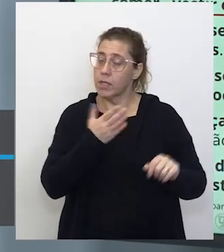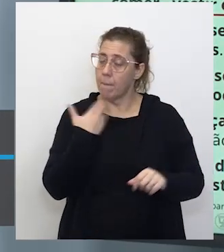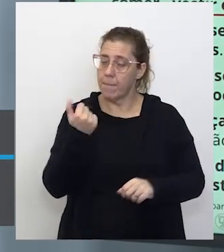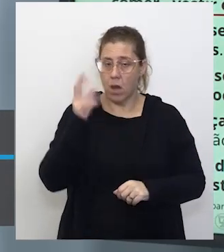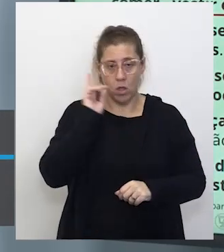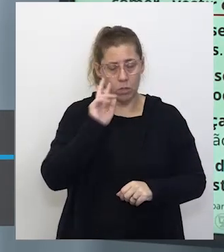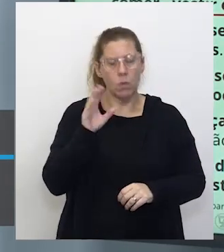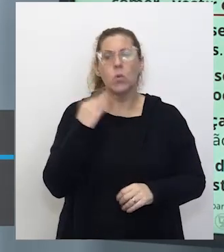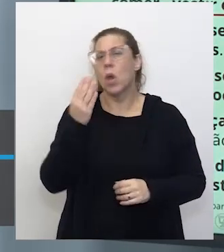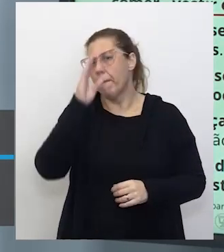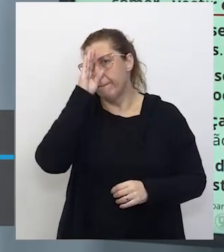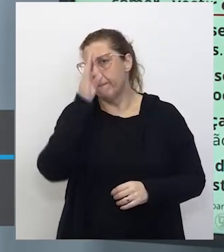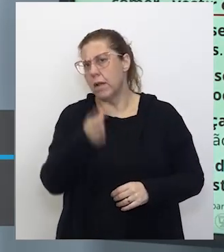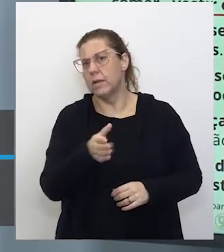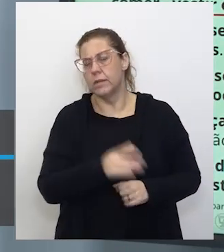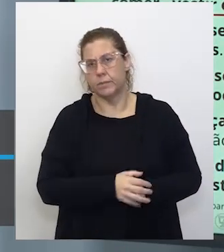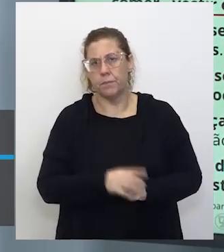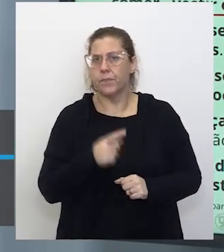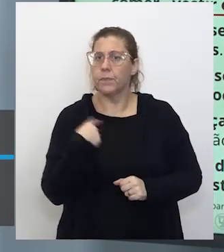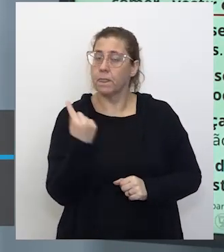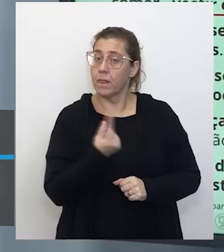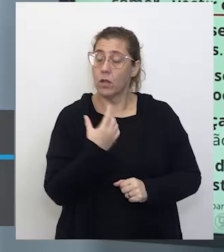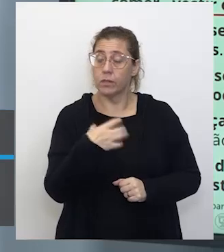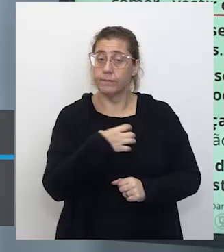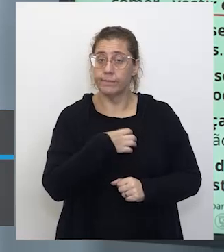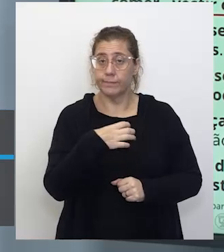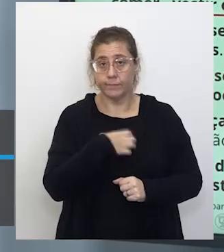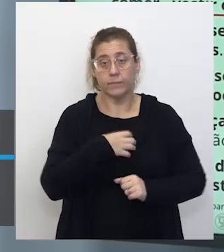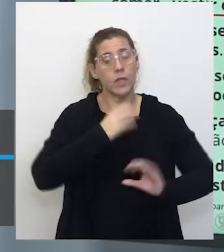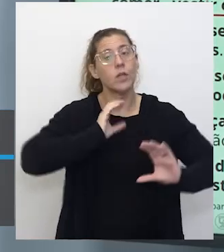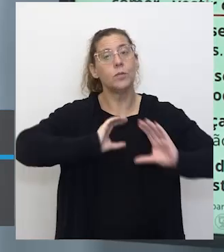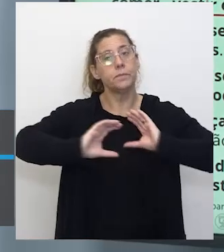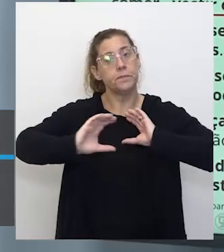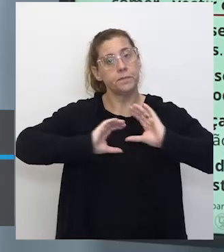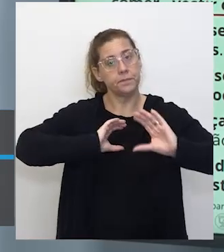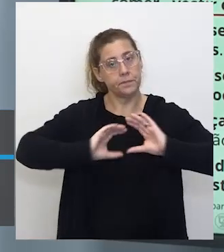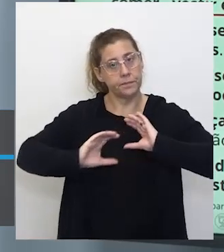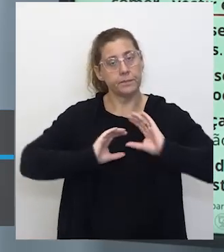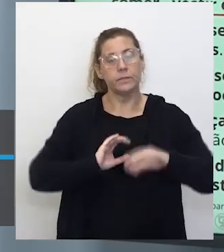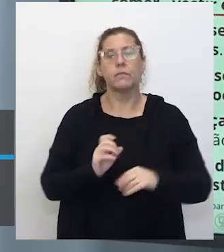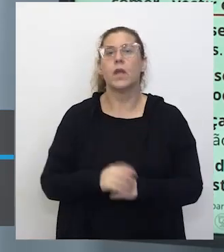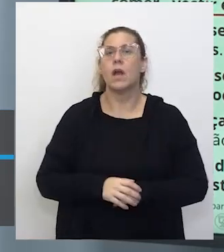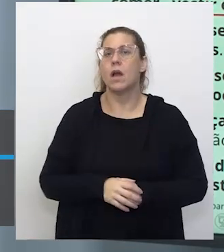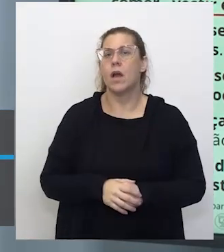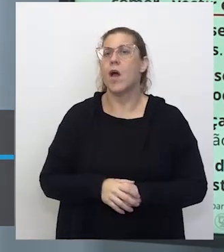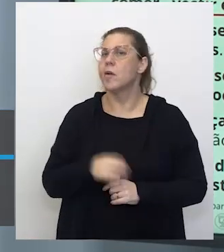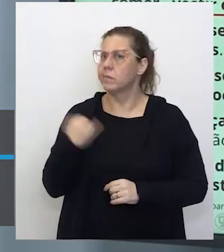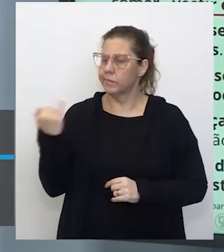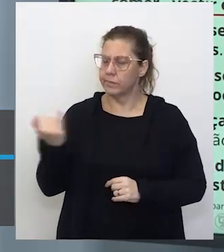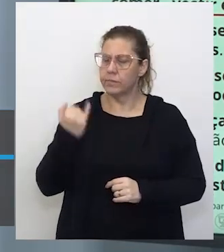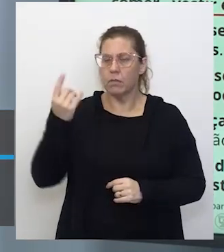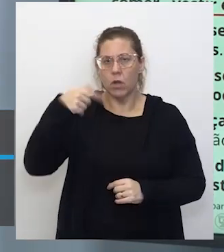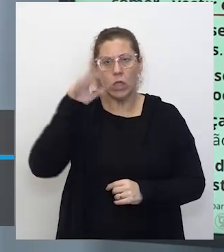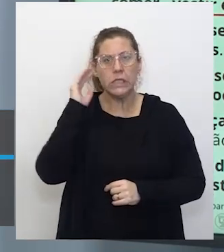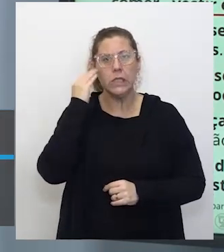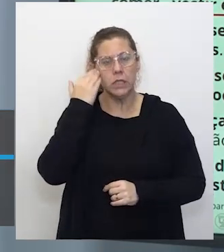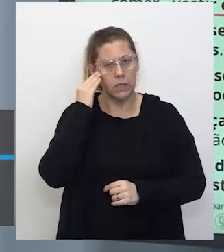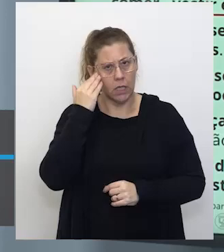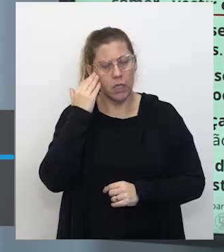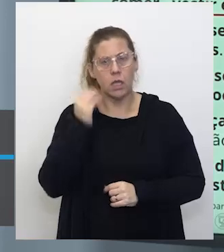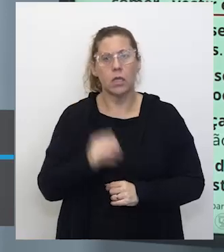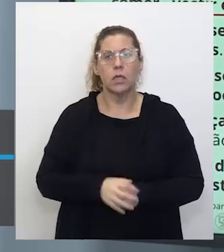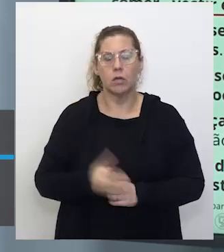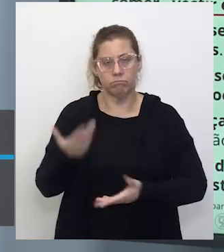o que é fundamental? Os nossos meios de comunicação, eles são fundamentais para nós entendermos